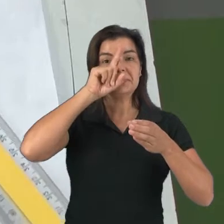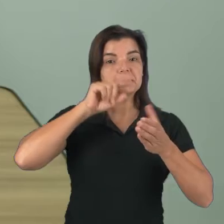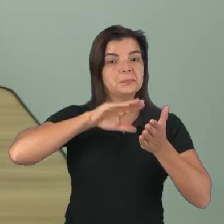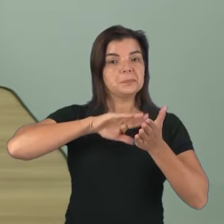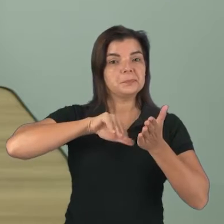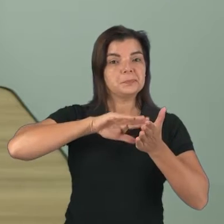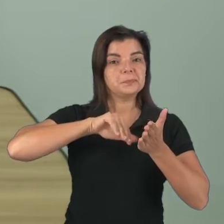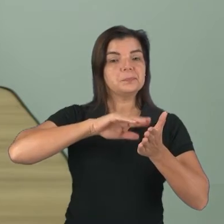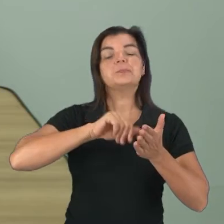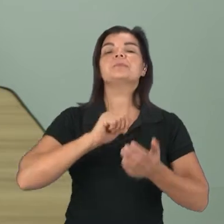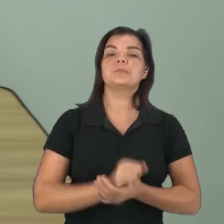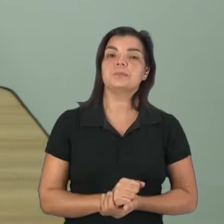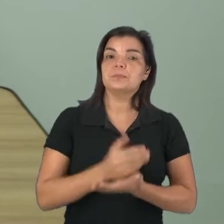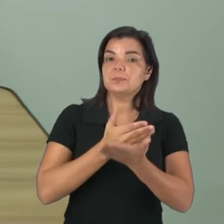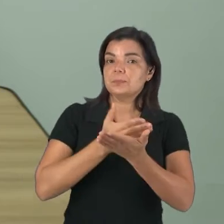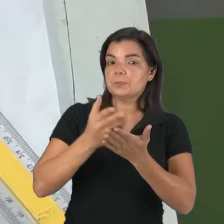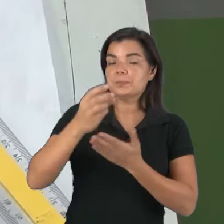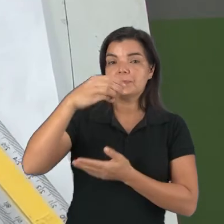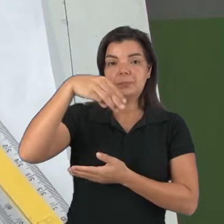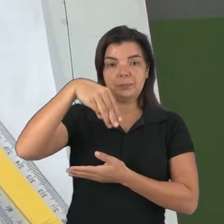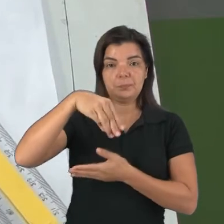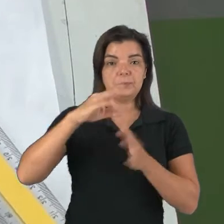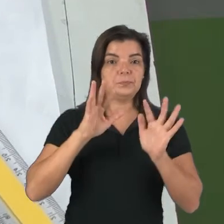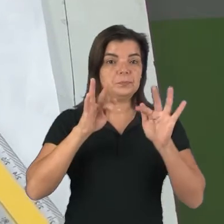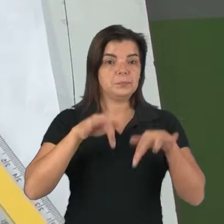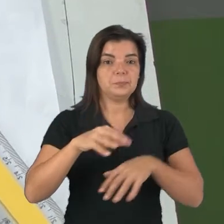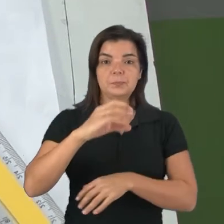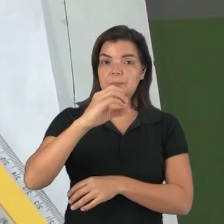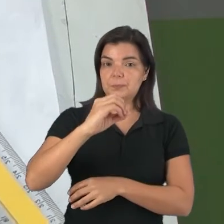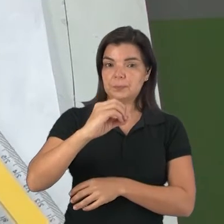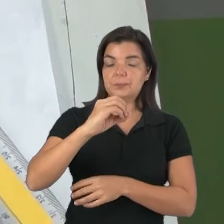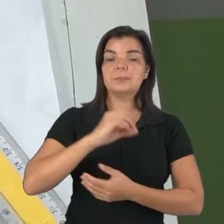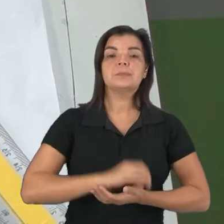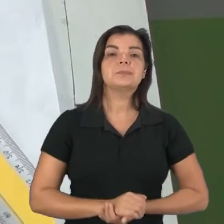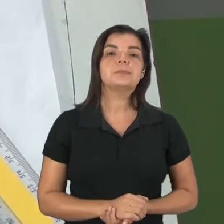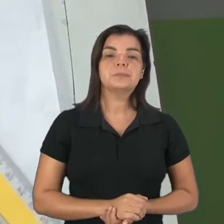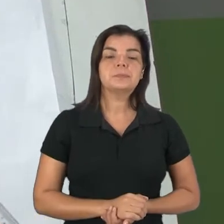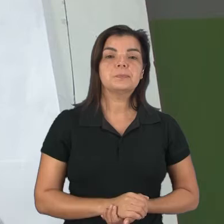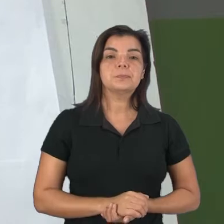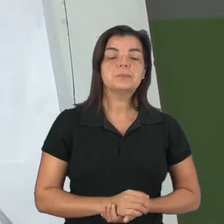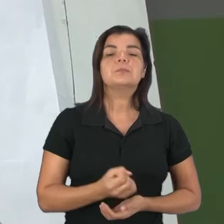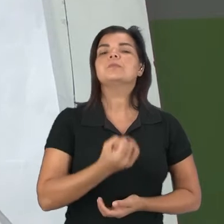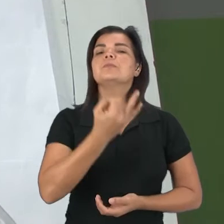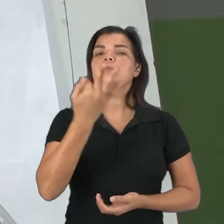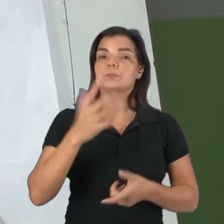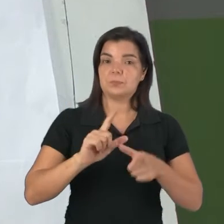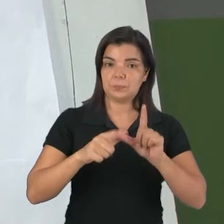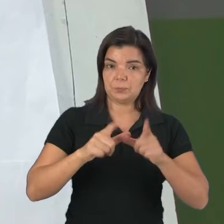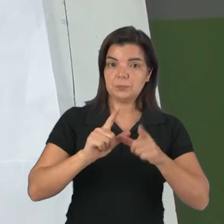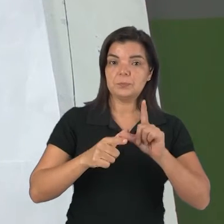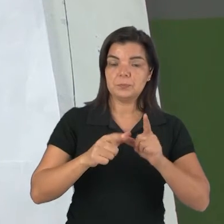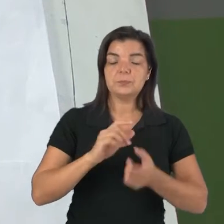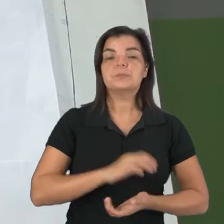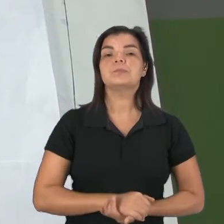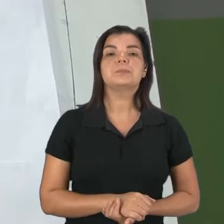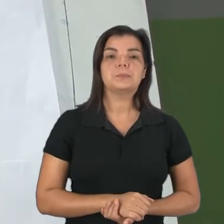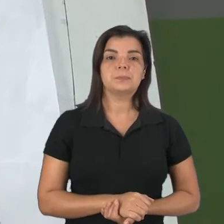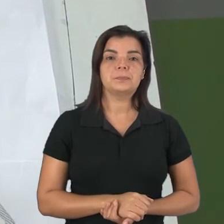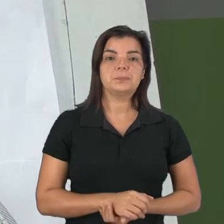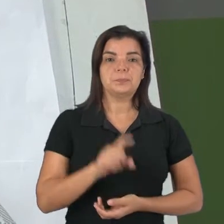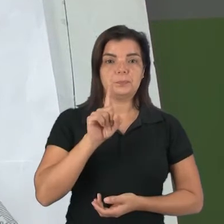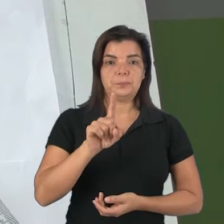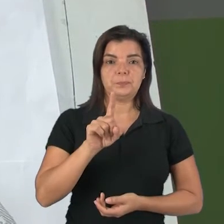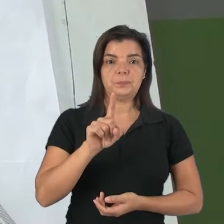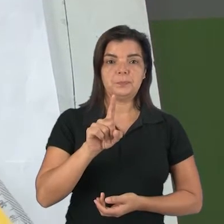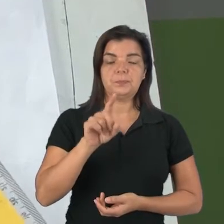mamão mamão inicia com m e termina com o vamos contar quantas letras tem a palavra mamão